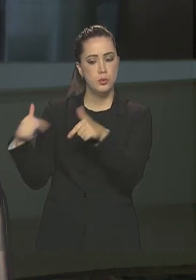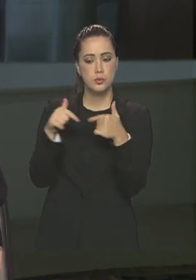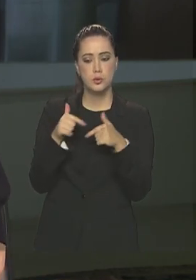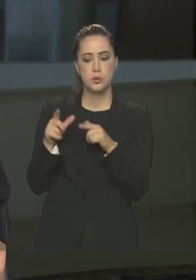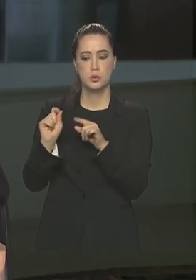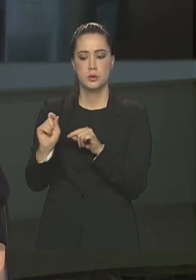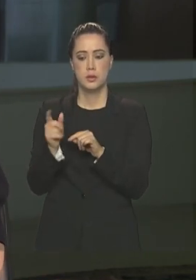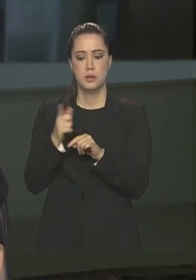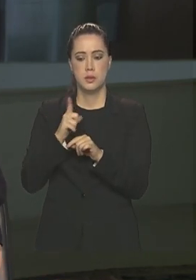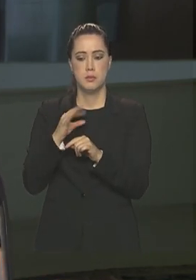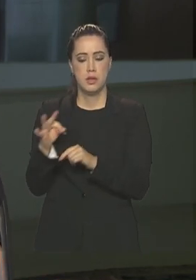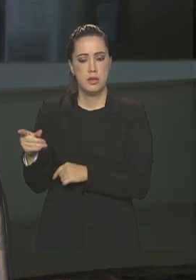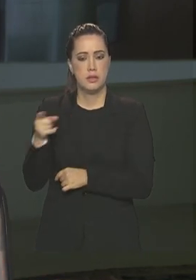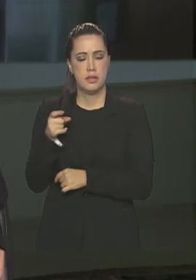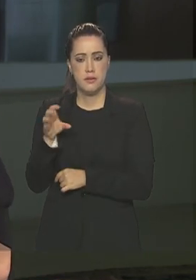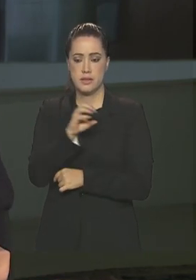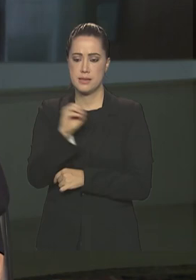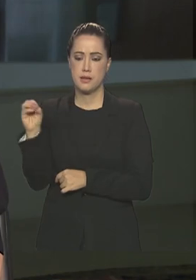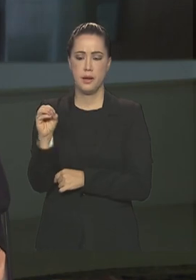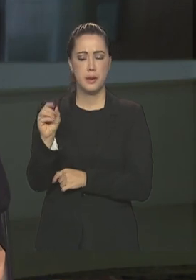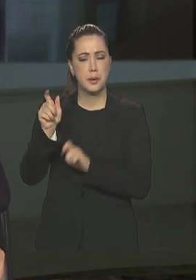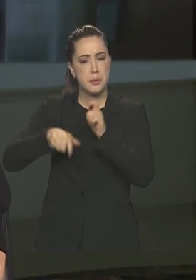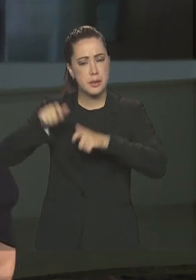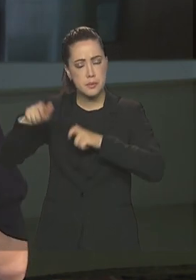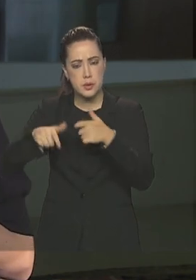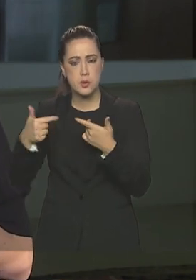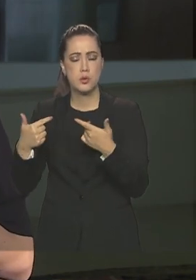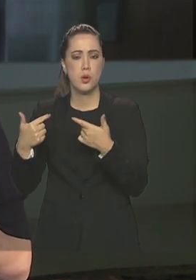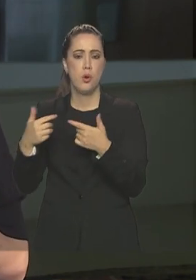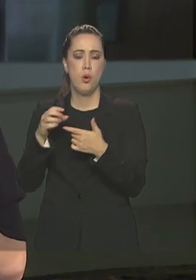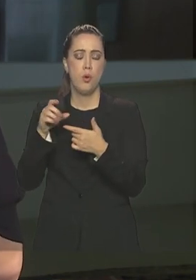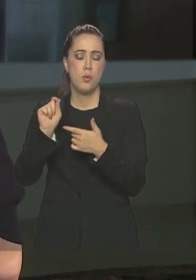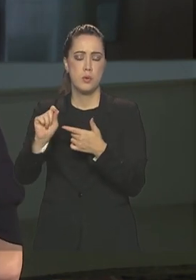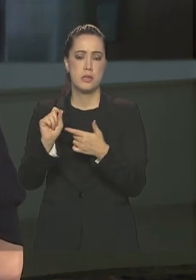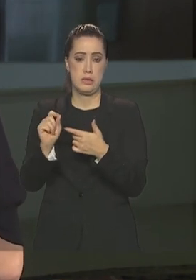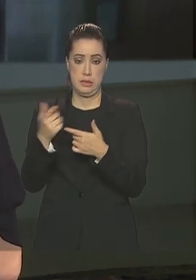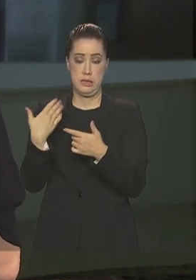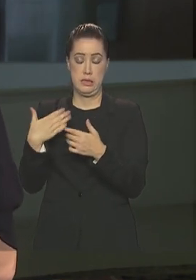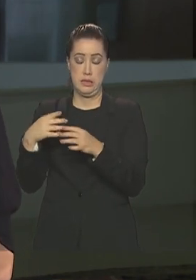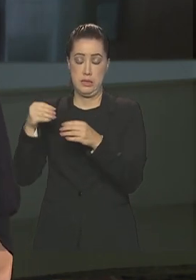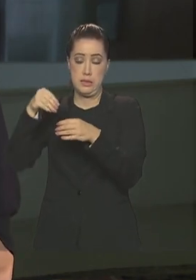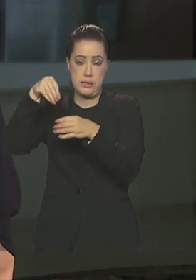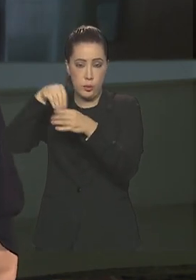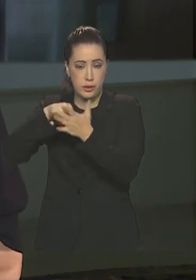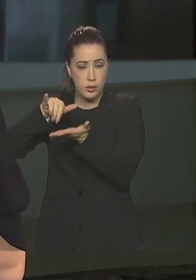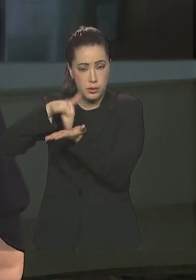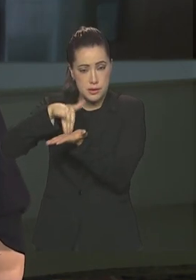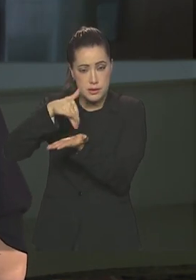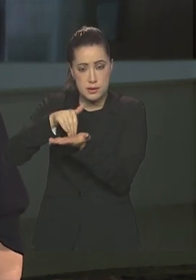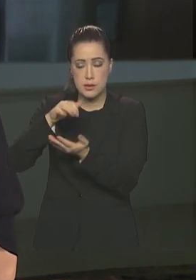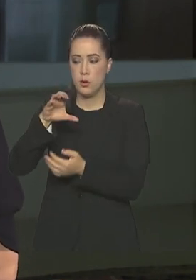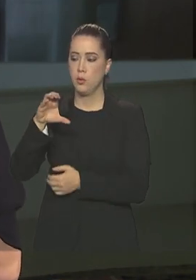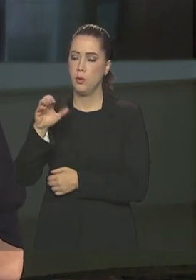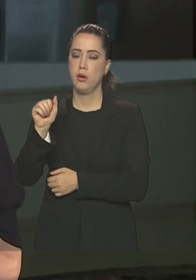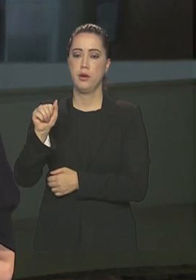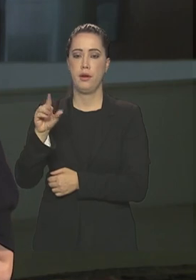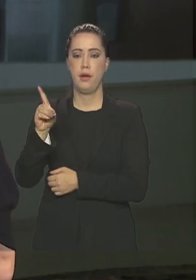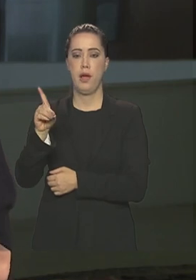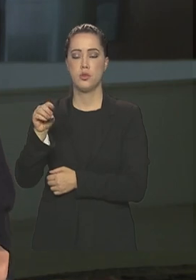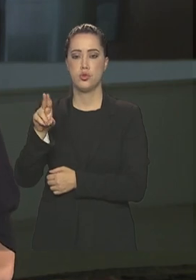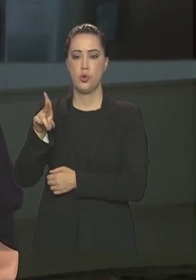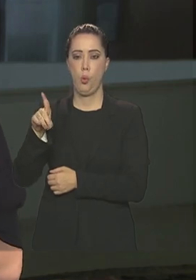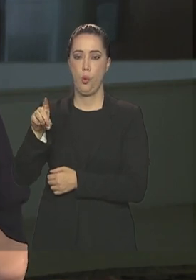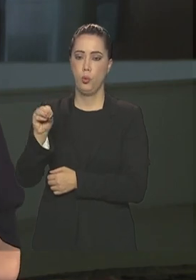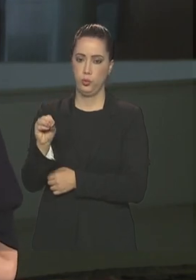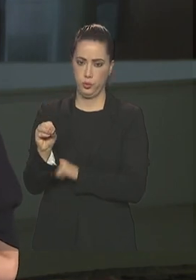tarifa zero, né, secretário, para aquelas famílias de baixa renda que são inscritas no Cadastro Único. Como é que está o balanço dessa ação até agora?